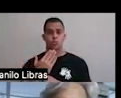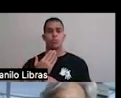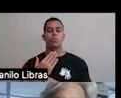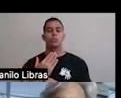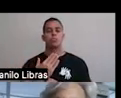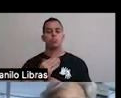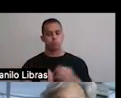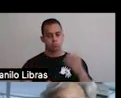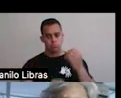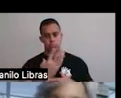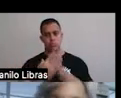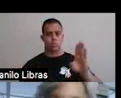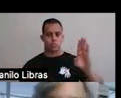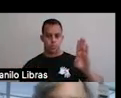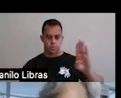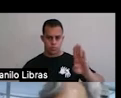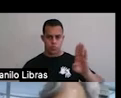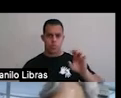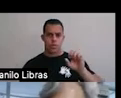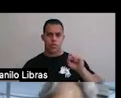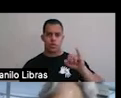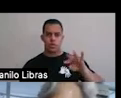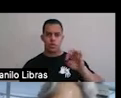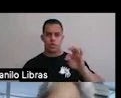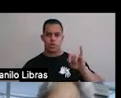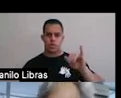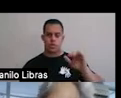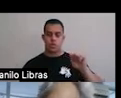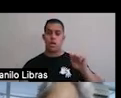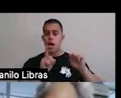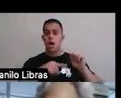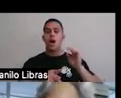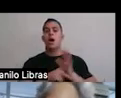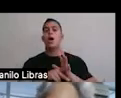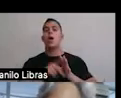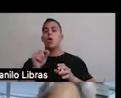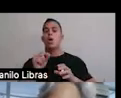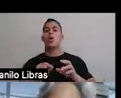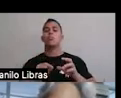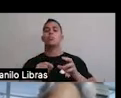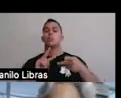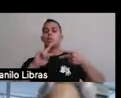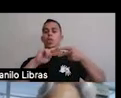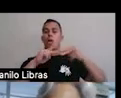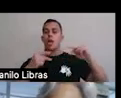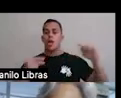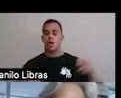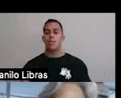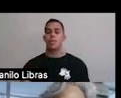a criar a biologia sintética foi o sequenciamento dos DNAs.